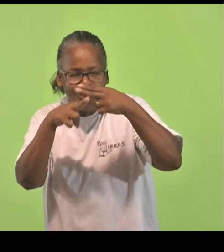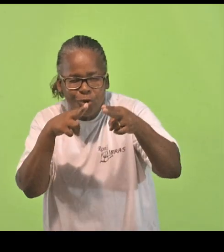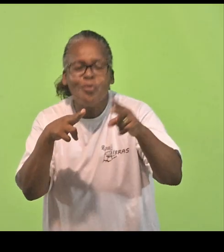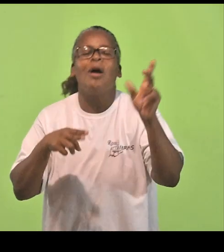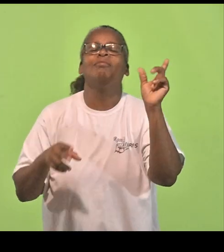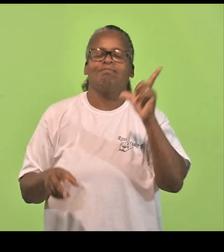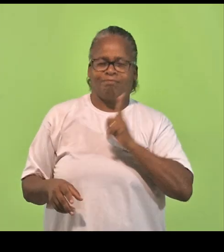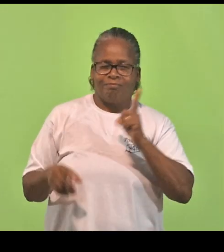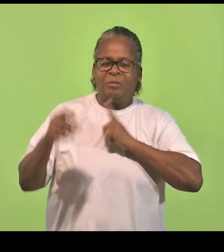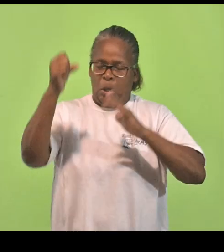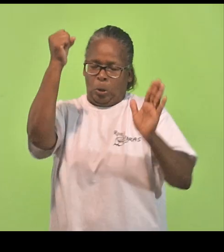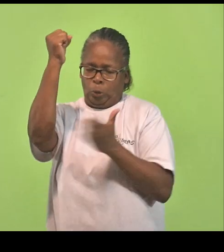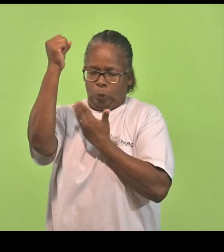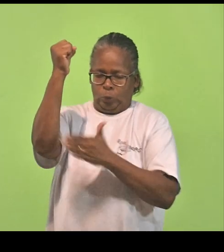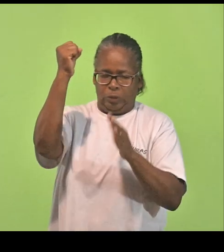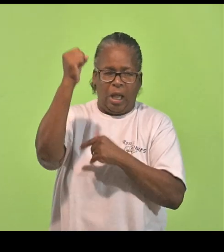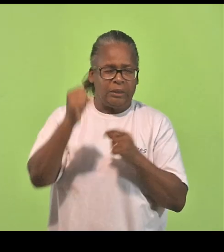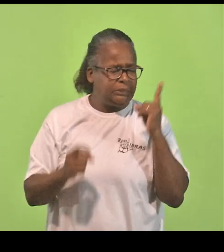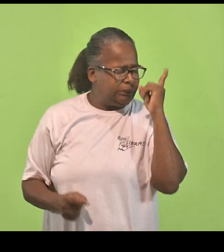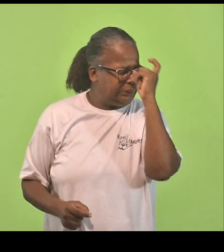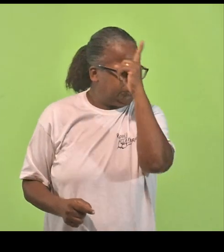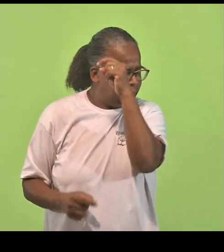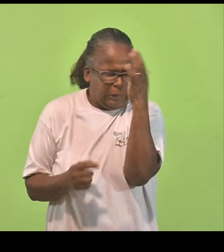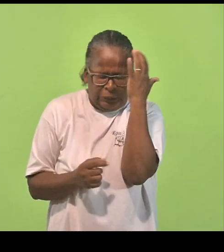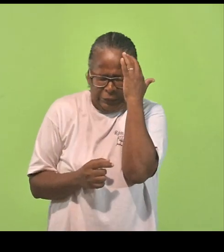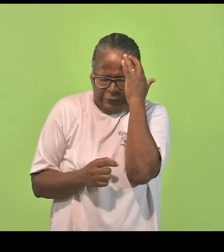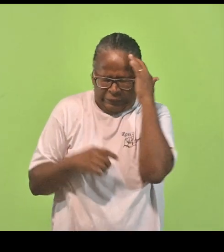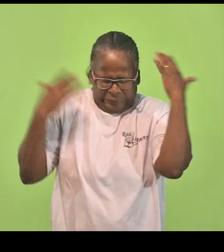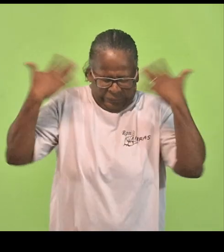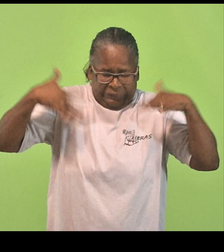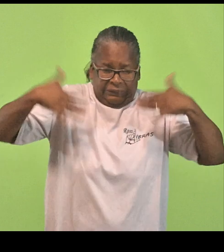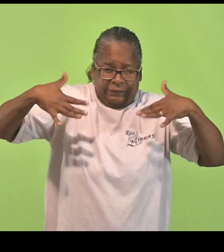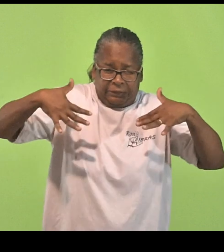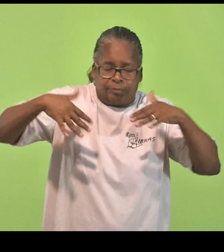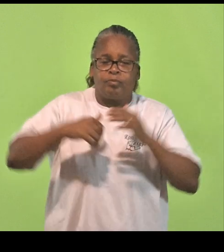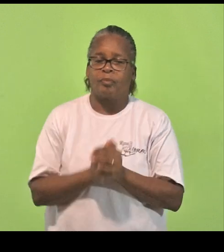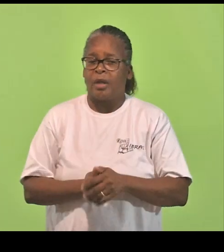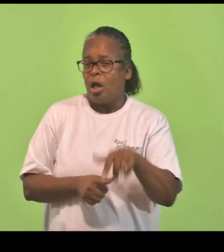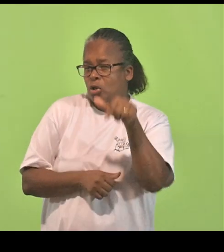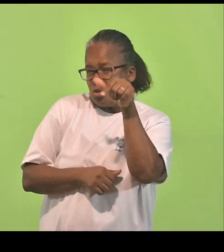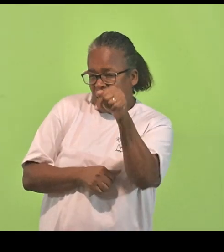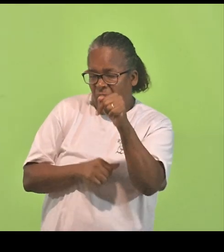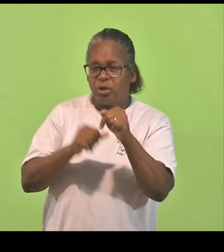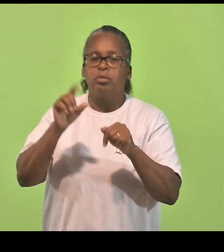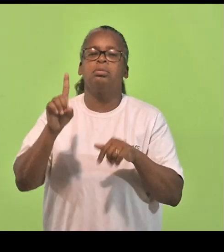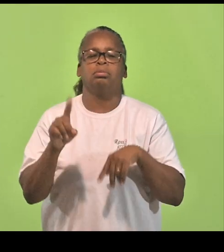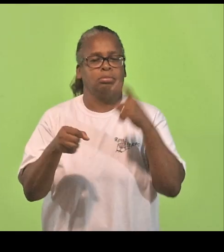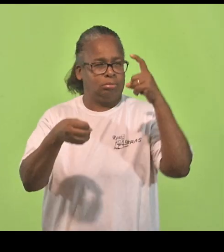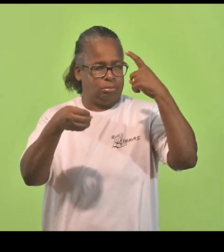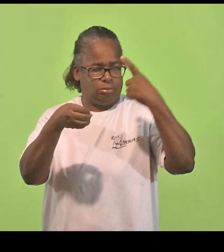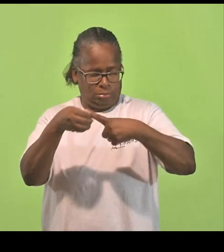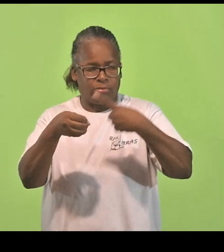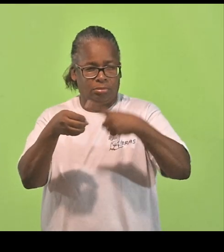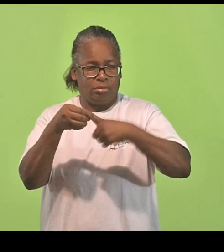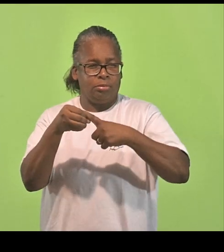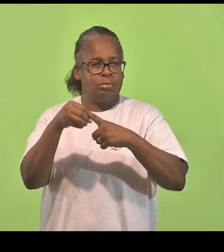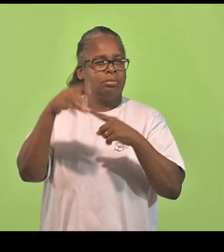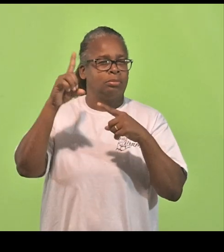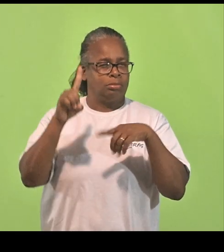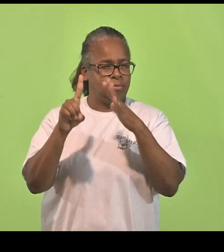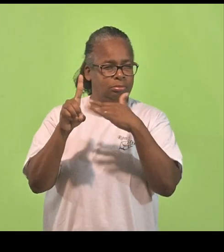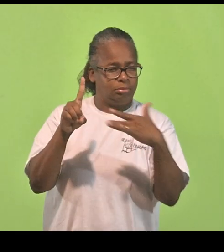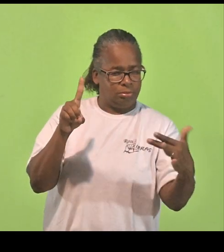torturada, parecia um pesadelo. Os 7 inocentes de Guaratuba, que ficaram eternamente marcados pela mídia como as